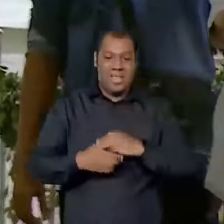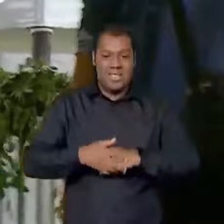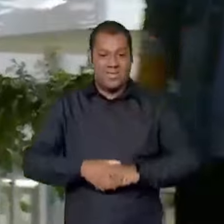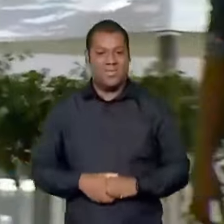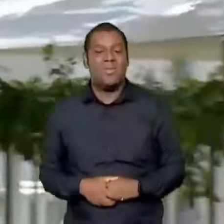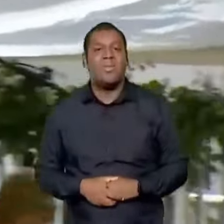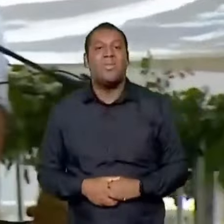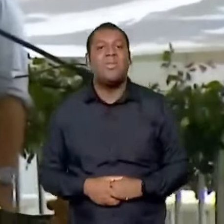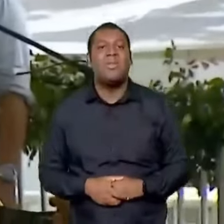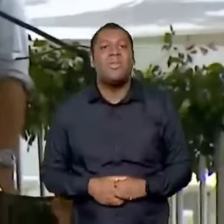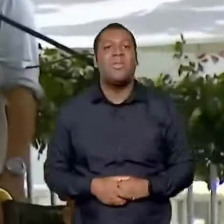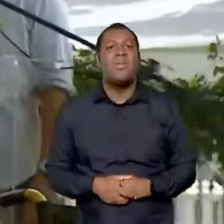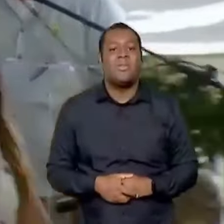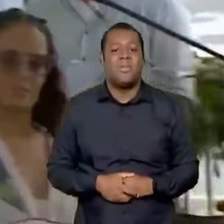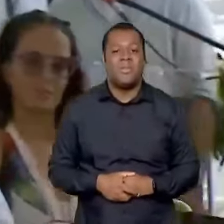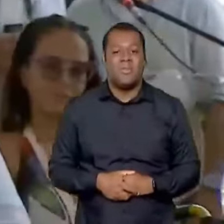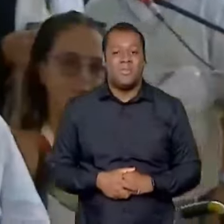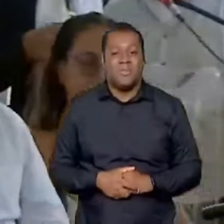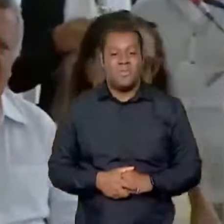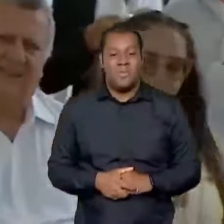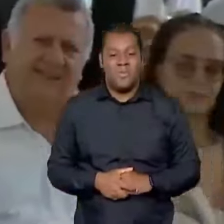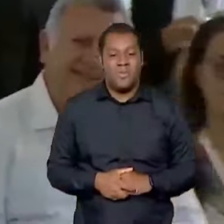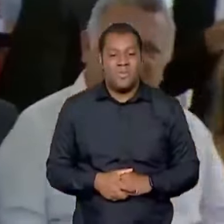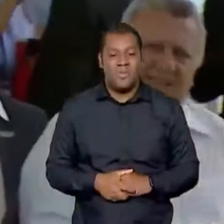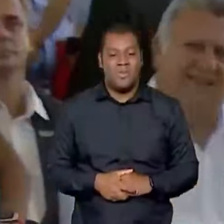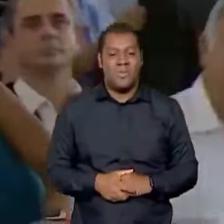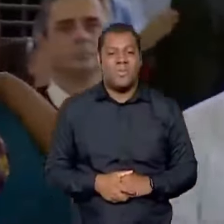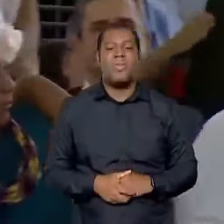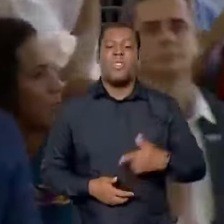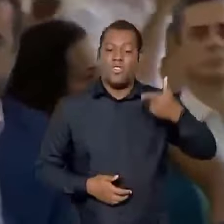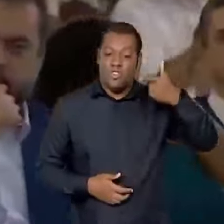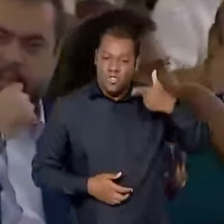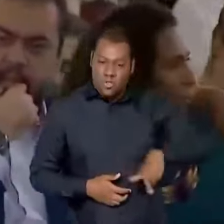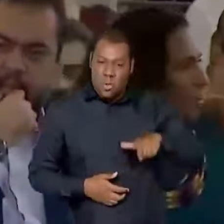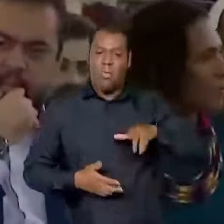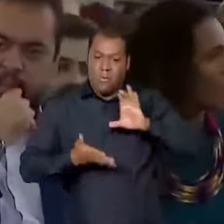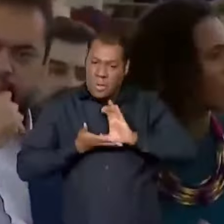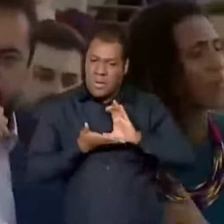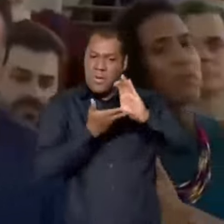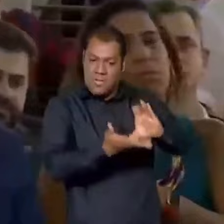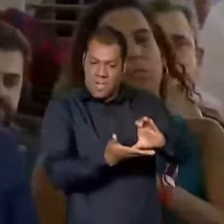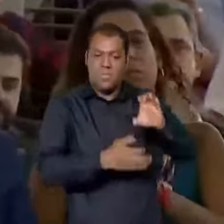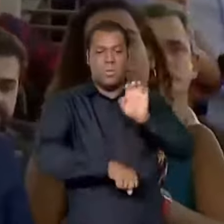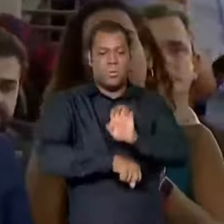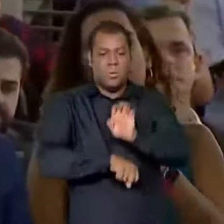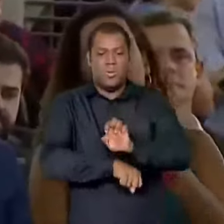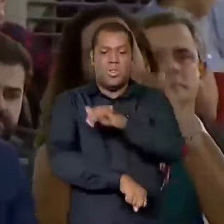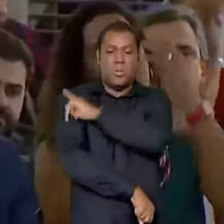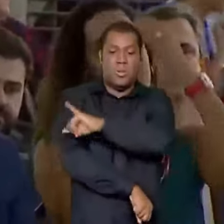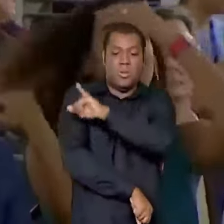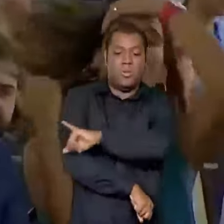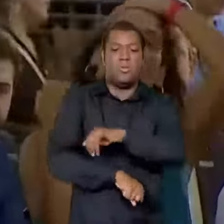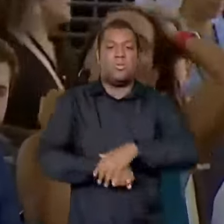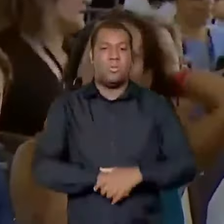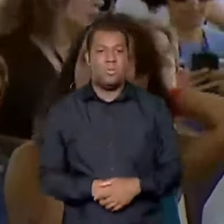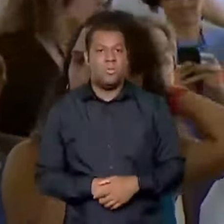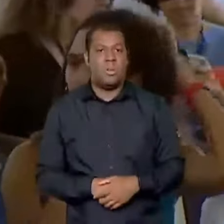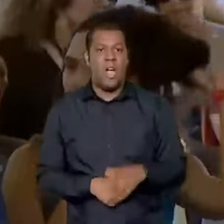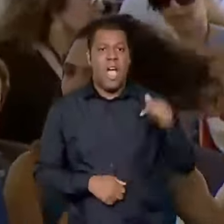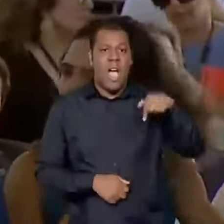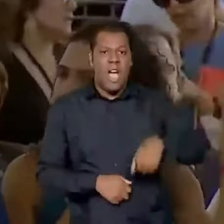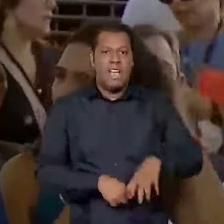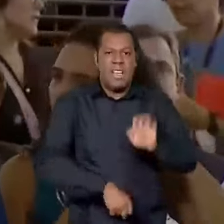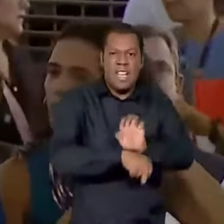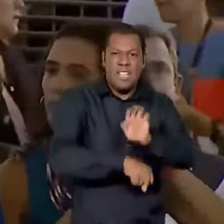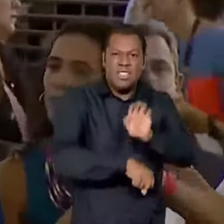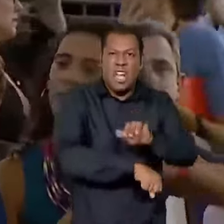vai voltar a fazer sonda aqui, a gente vai voltar a investir no Rio de Janeiro. Porque esse estado aqui não nasceu para